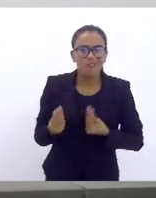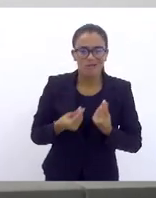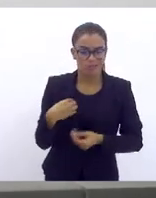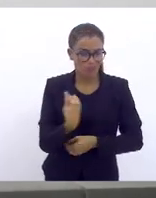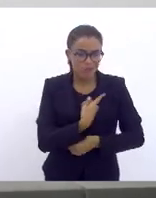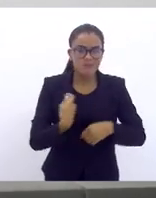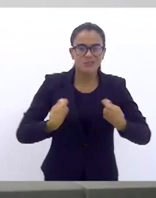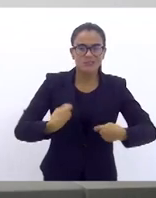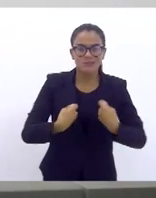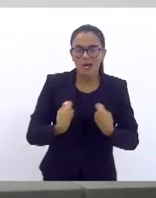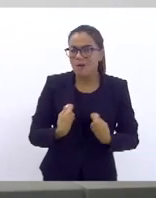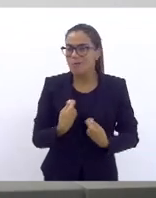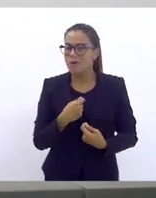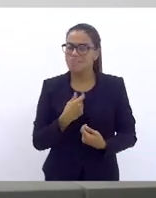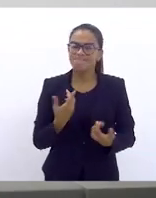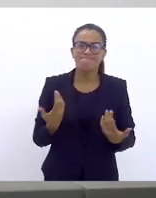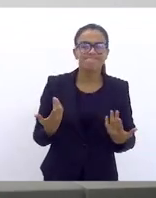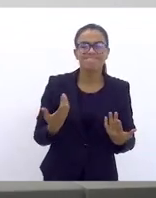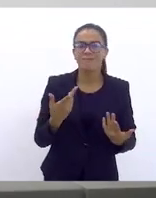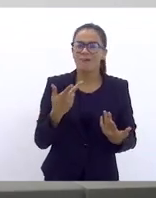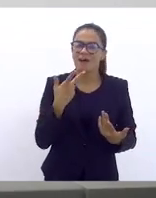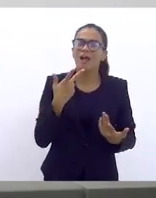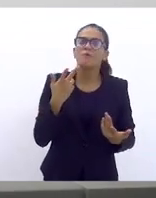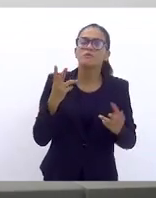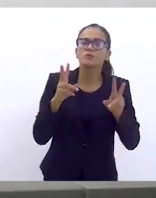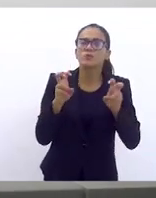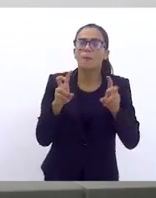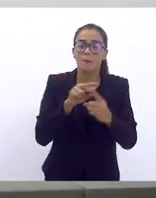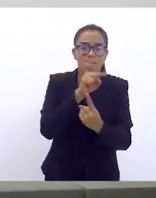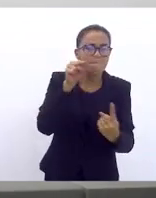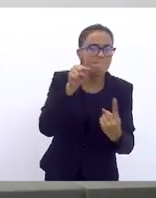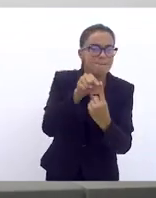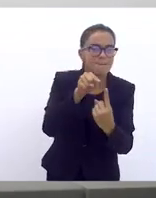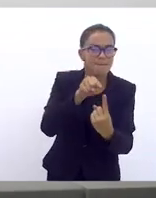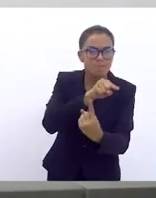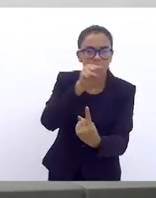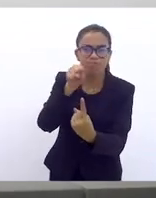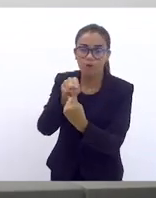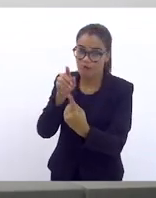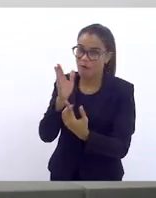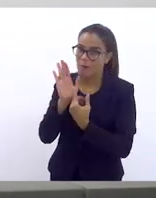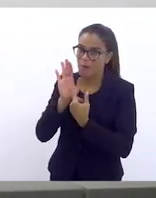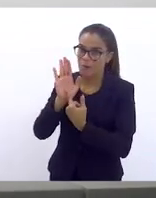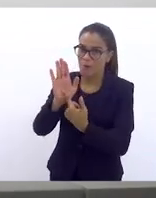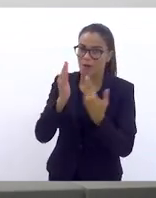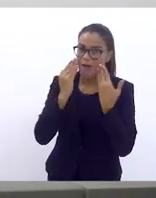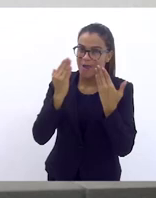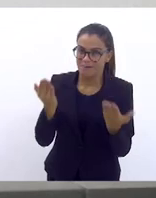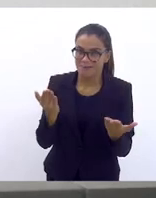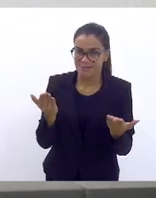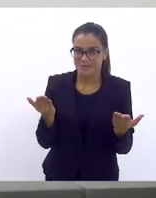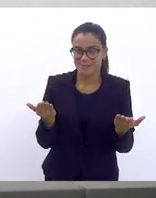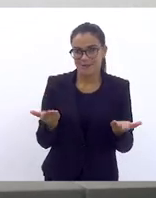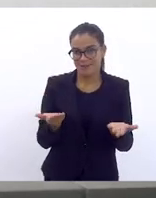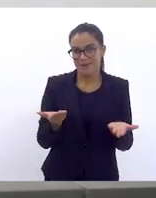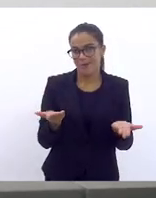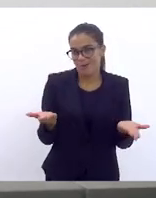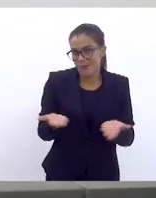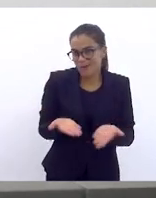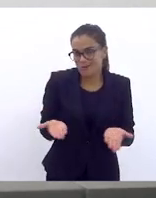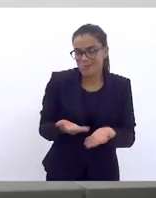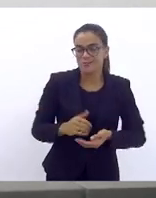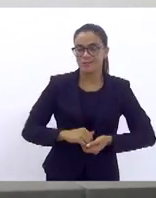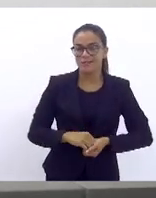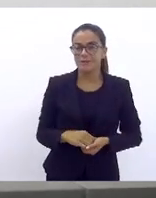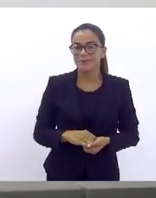atingir são o que nós denominamos de missões nós vamos apresentar ao longo do da apresentação